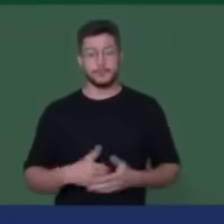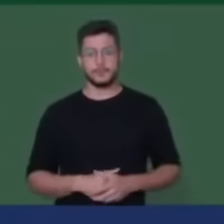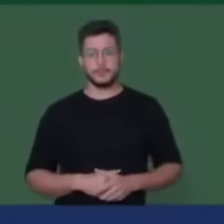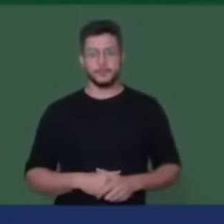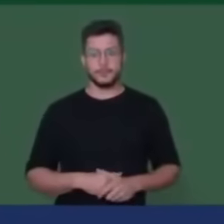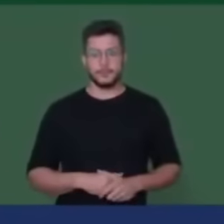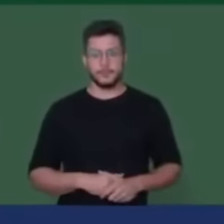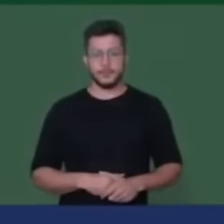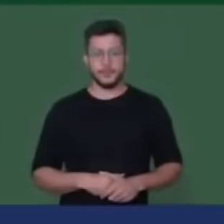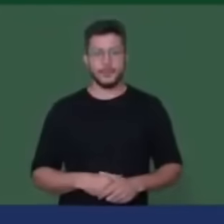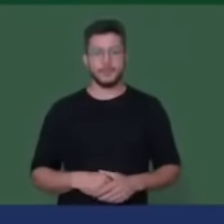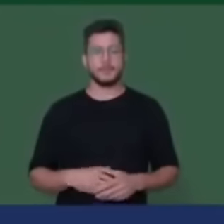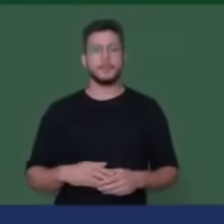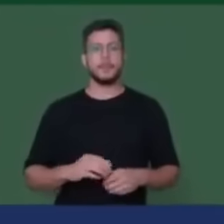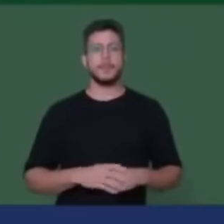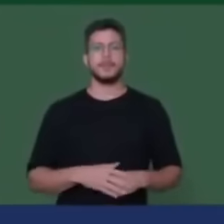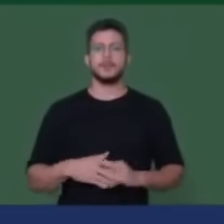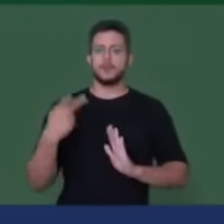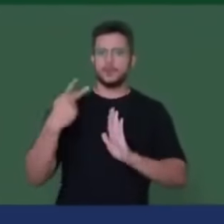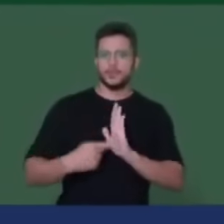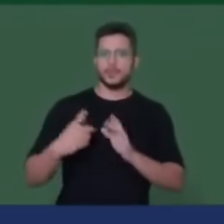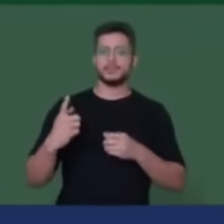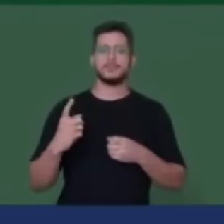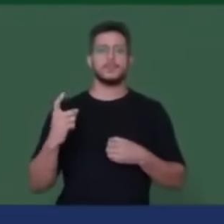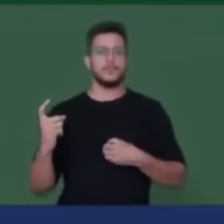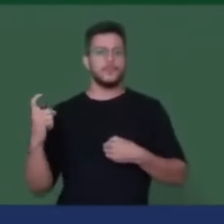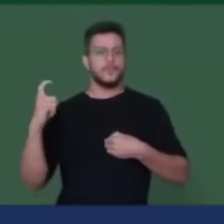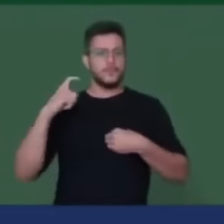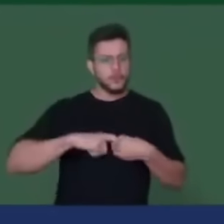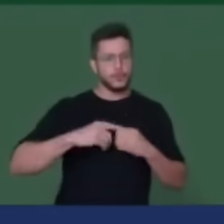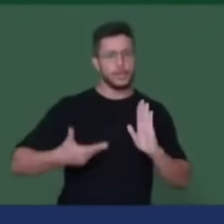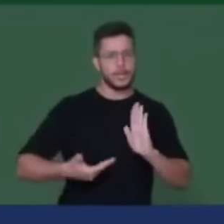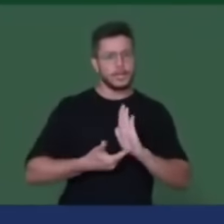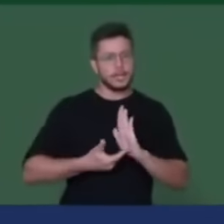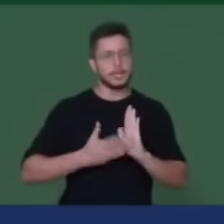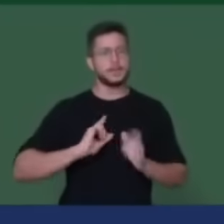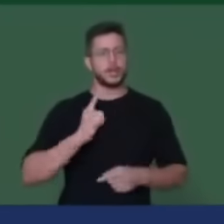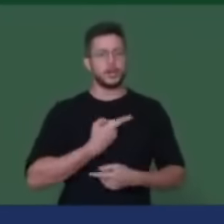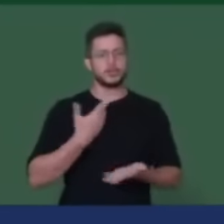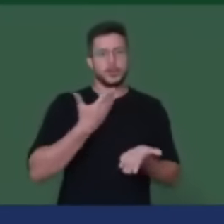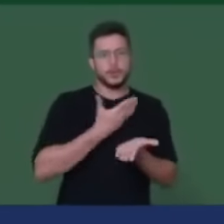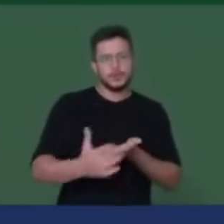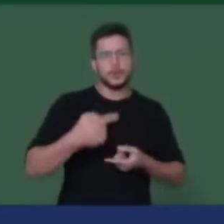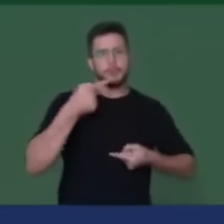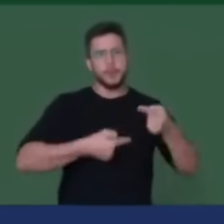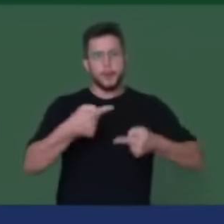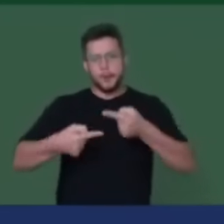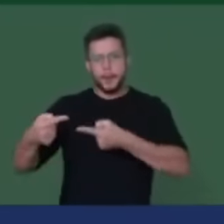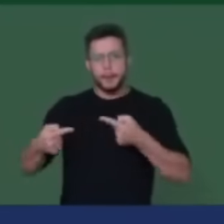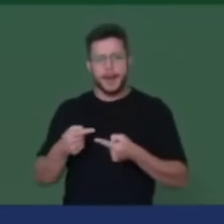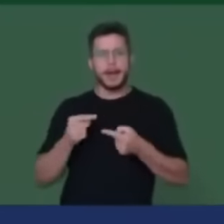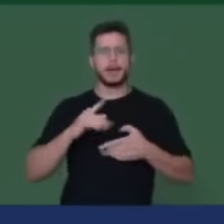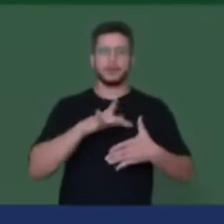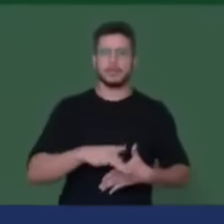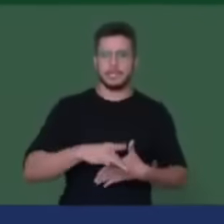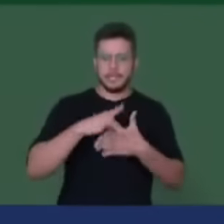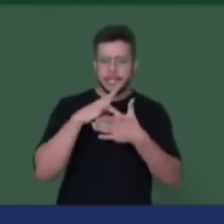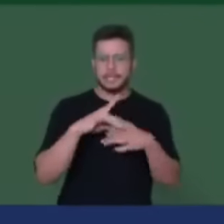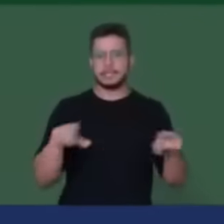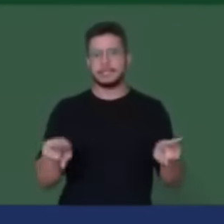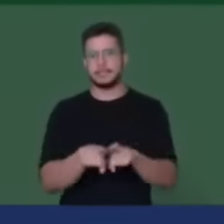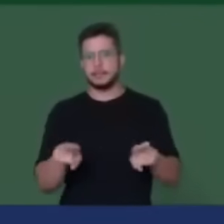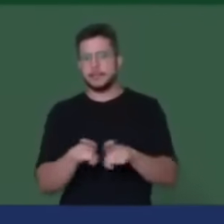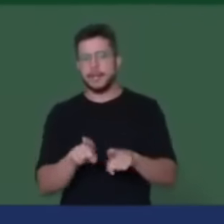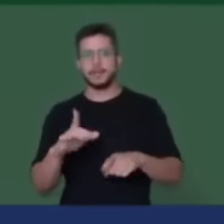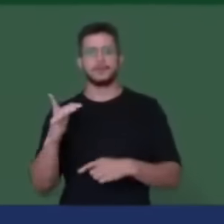projeto retornou do Senado e voltou para a Câmara, e que nós mantivemos as conversas com os líderes e com os deputados